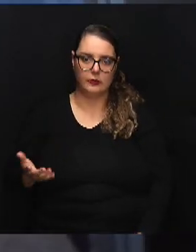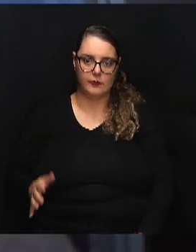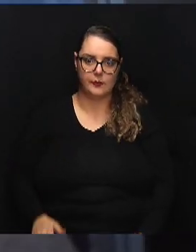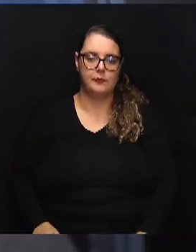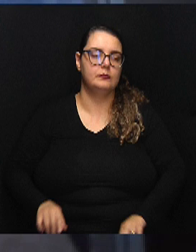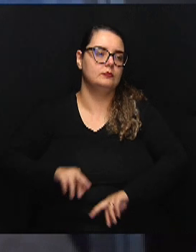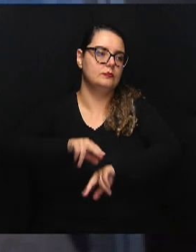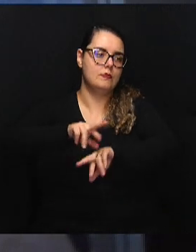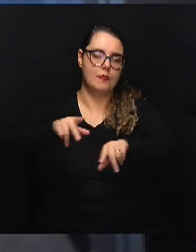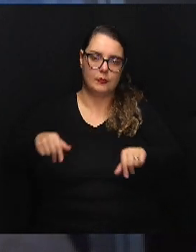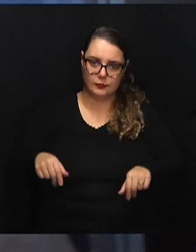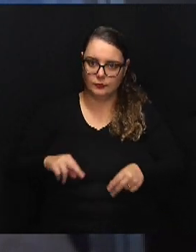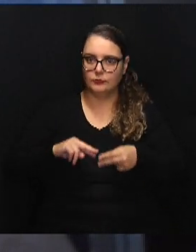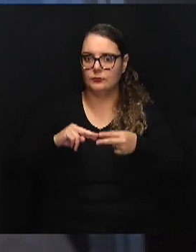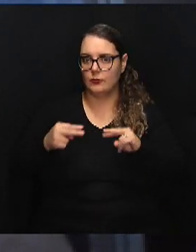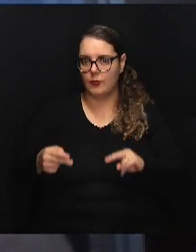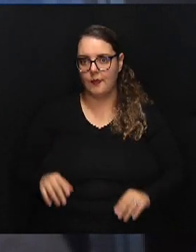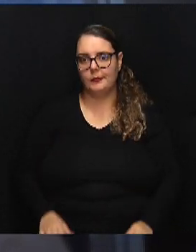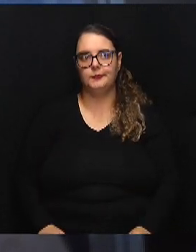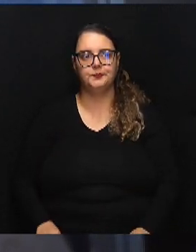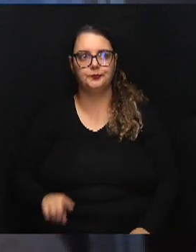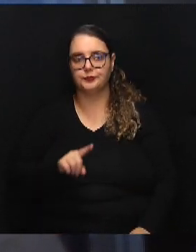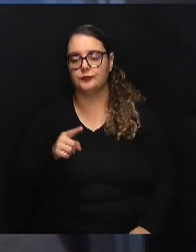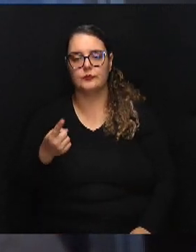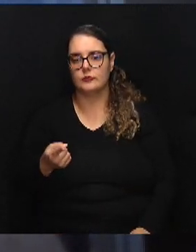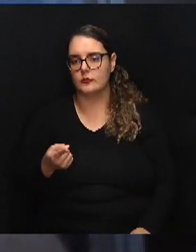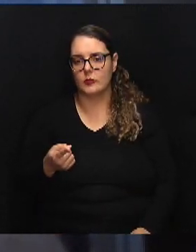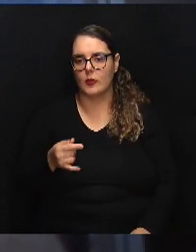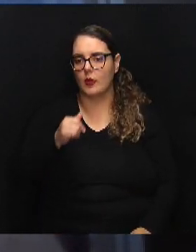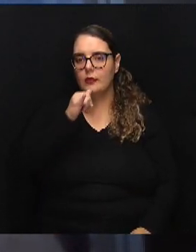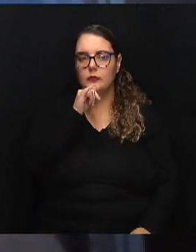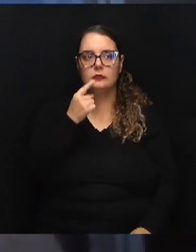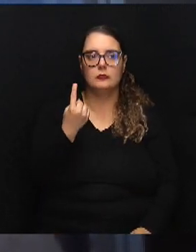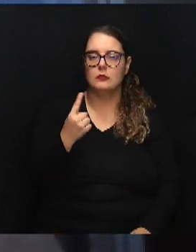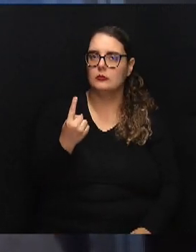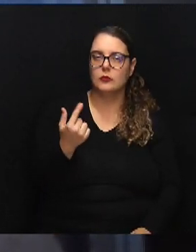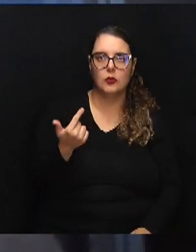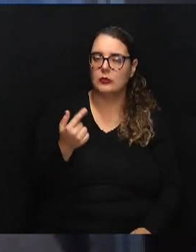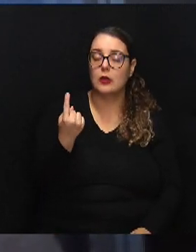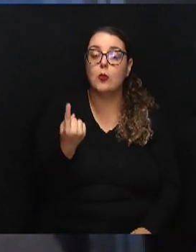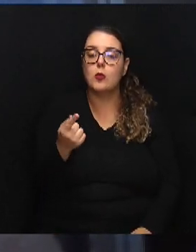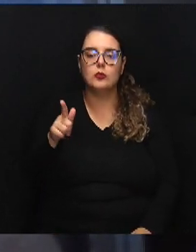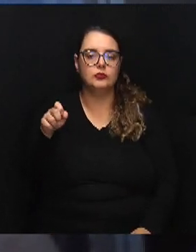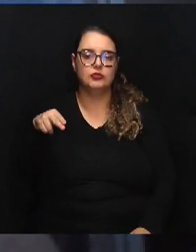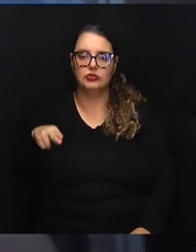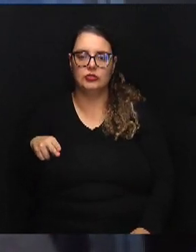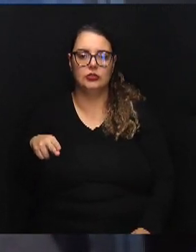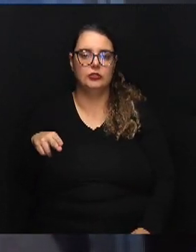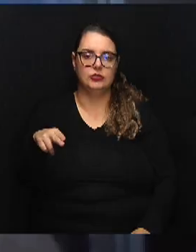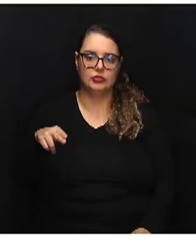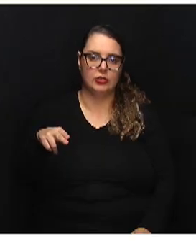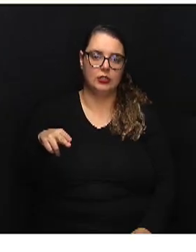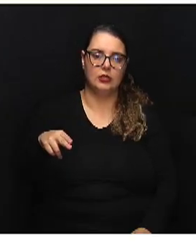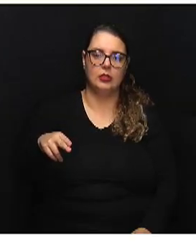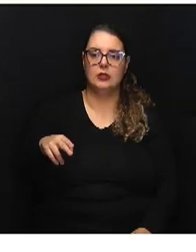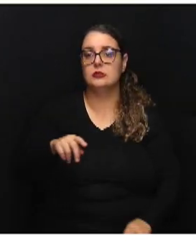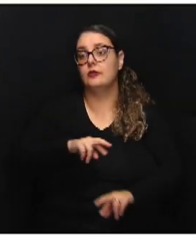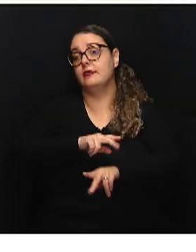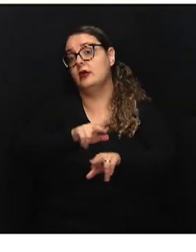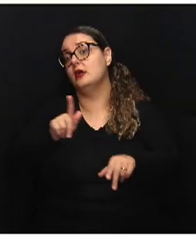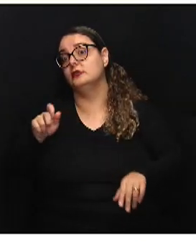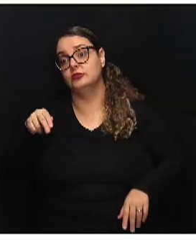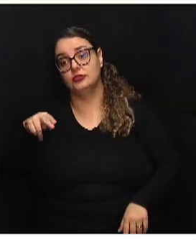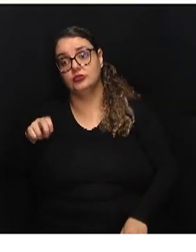vários fatores genéticos, então não é por exemplo, não existe um gene que aquele gene é relacionado ao infarto, são múltiplos genes, né?